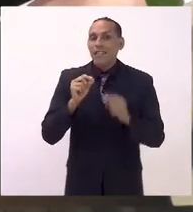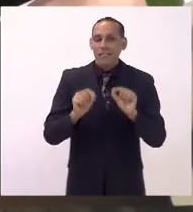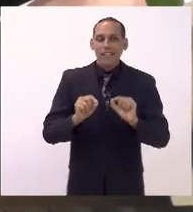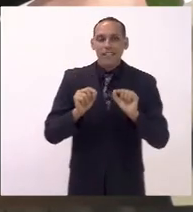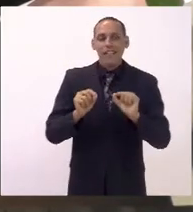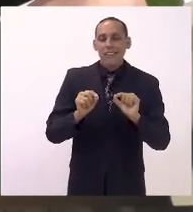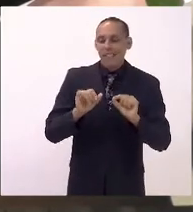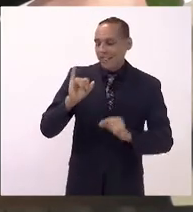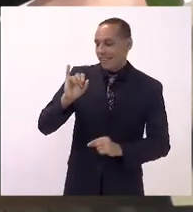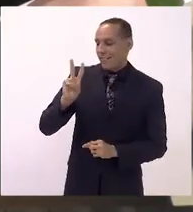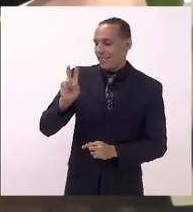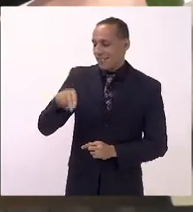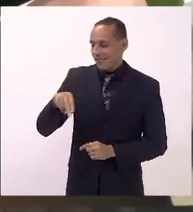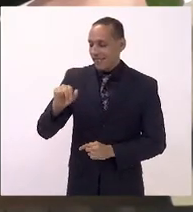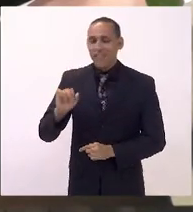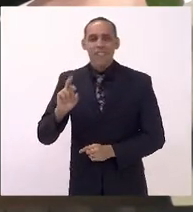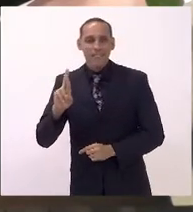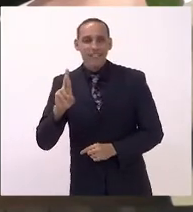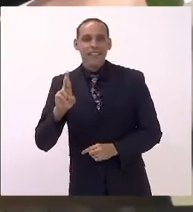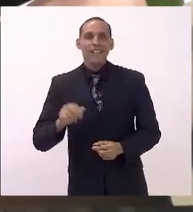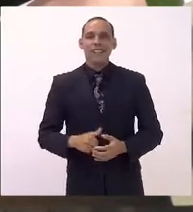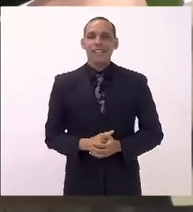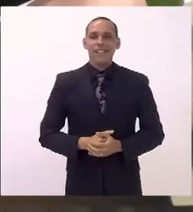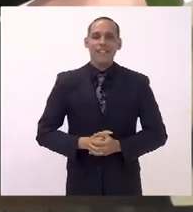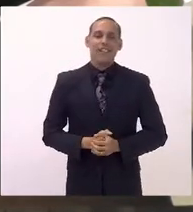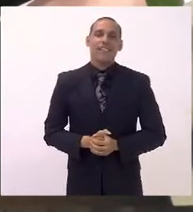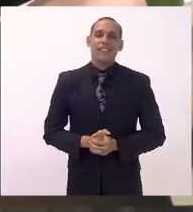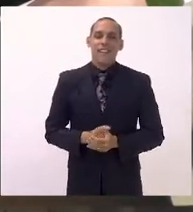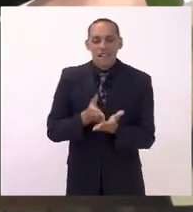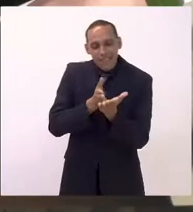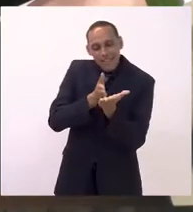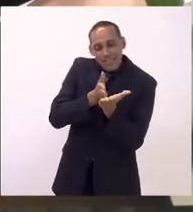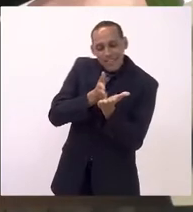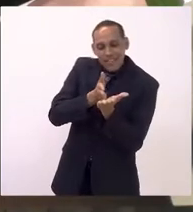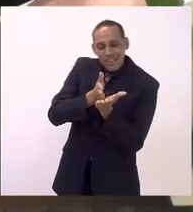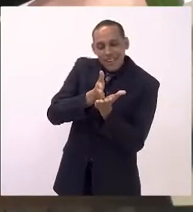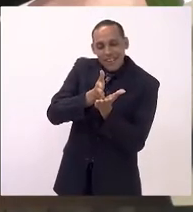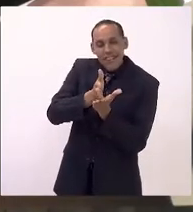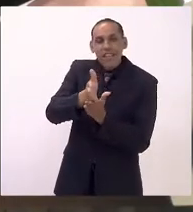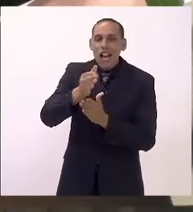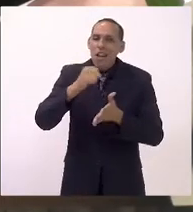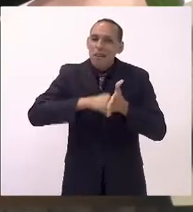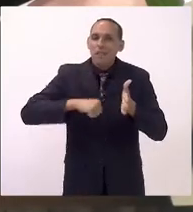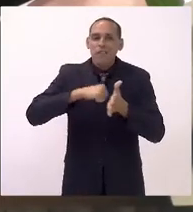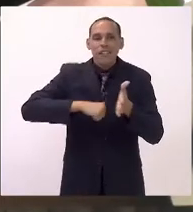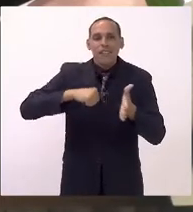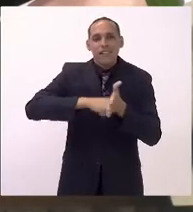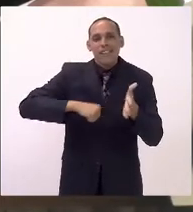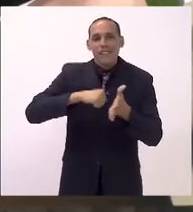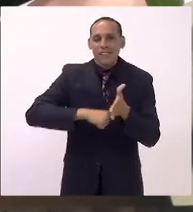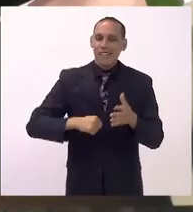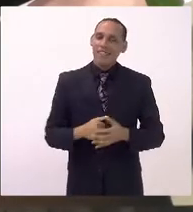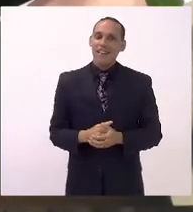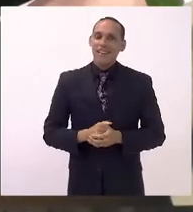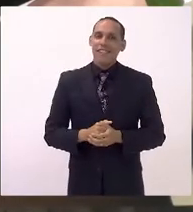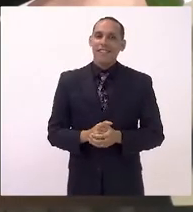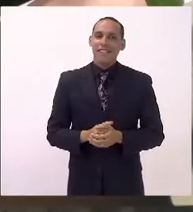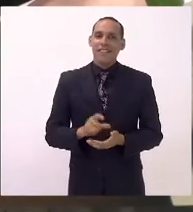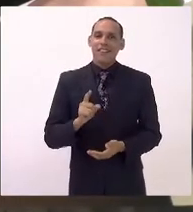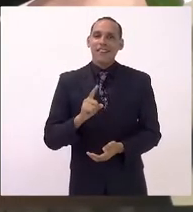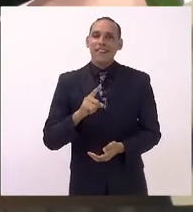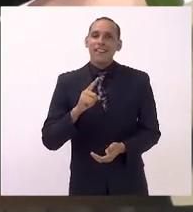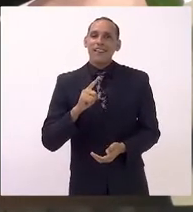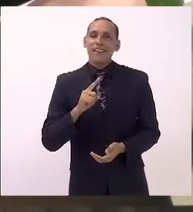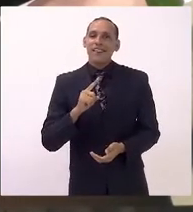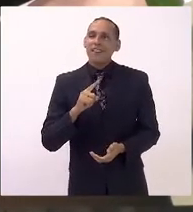tão maravilhosa, uma pessoa com uma trajetória de luta que nos